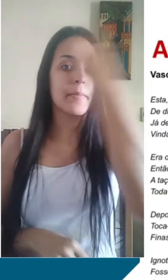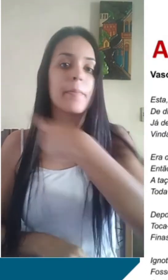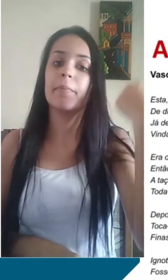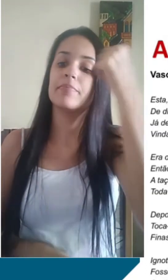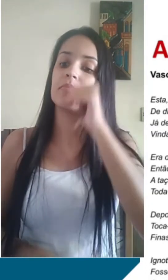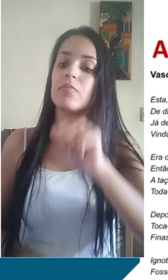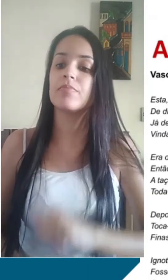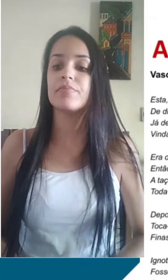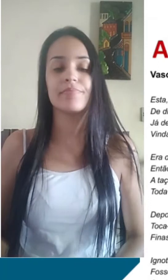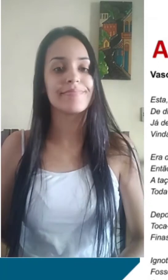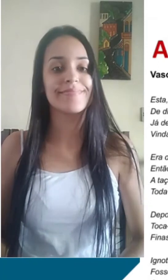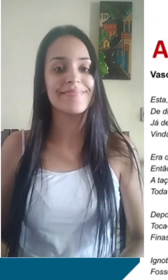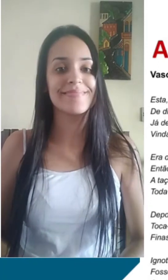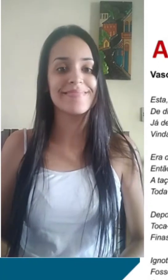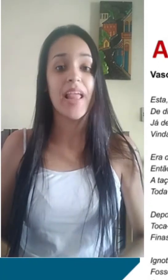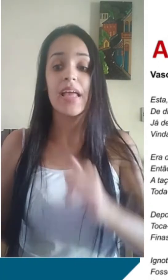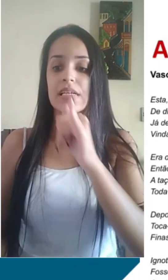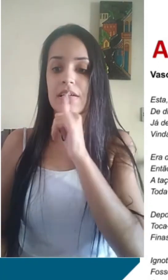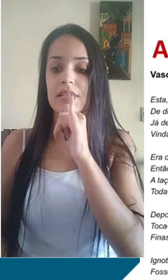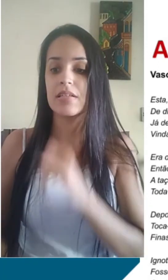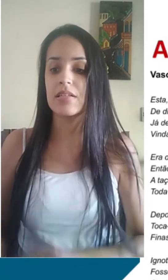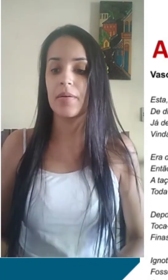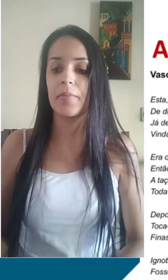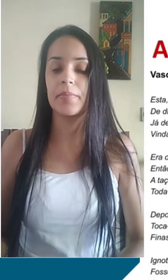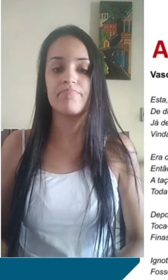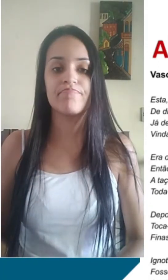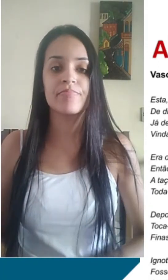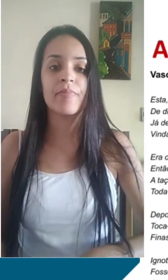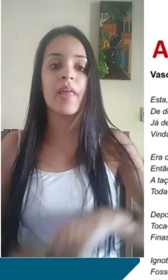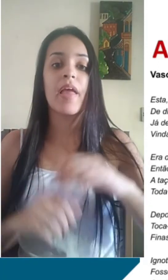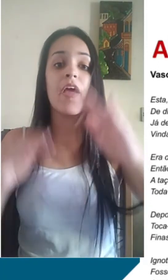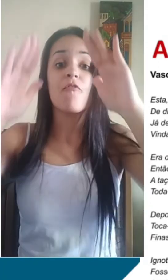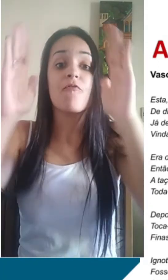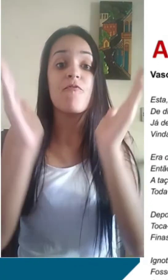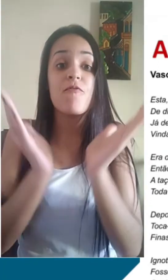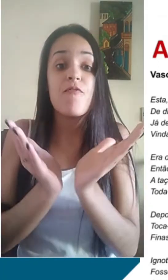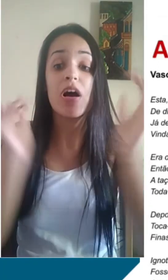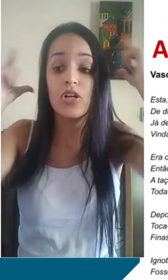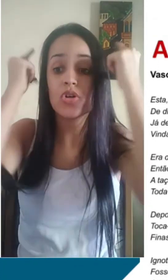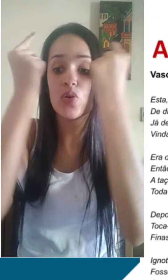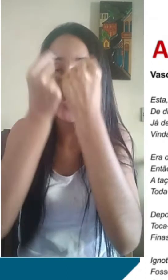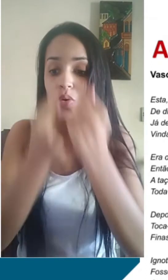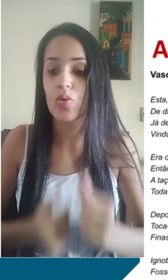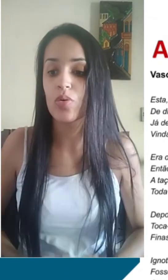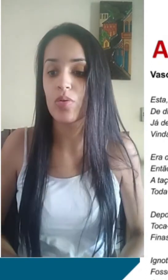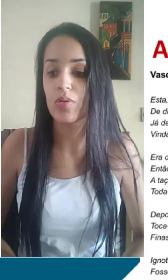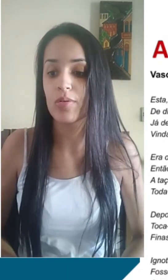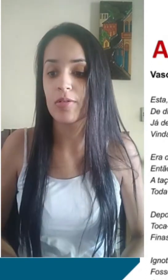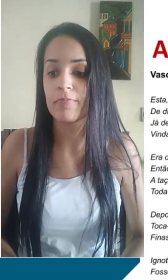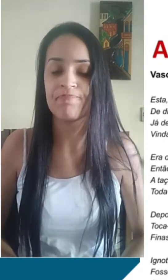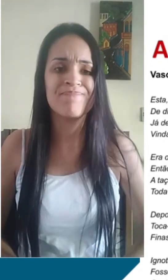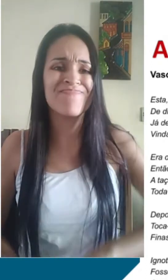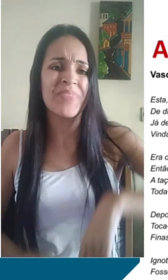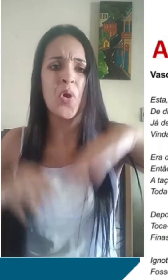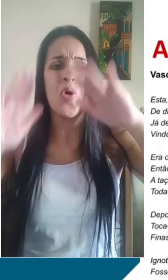Esta, de áureos relevos, trabalhada de divas mãos, brilhante copa, um dia, já de aos